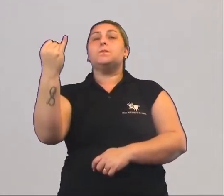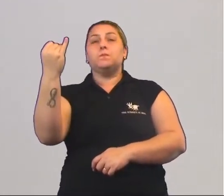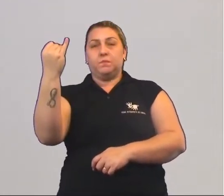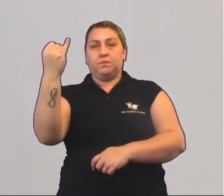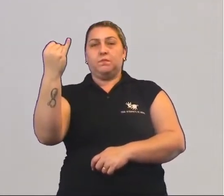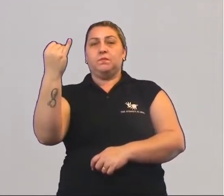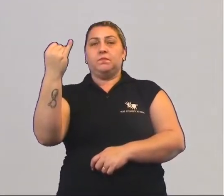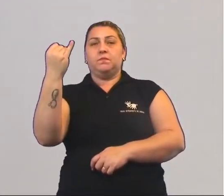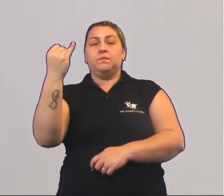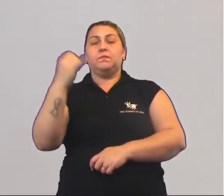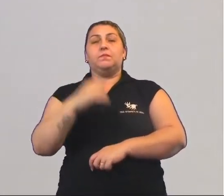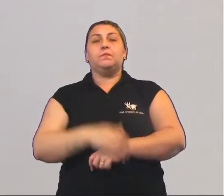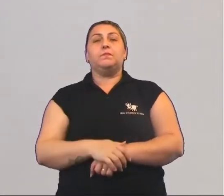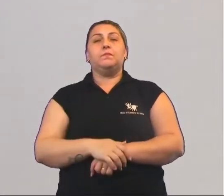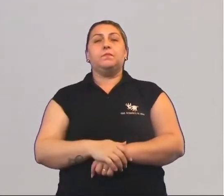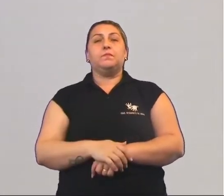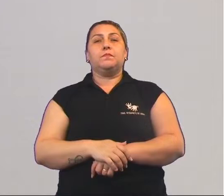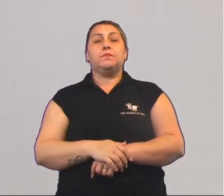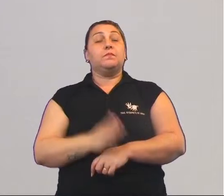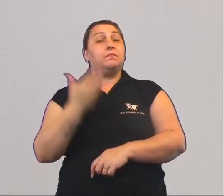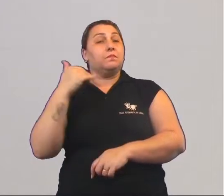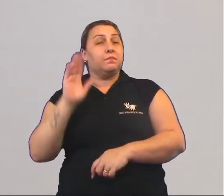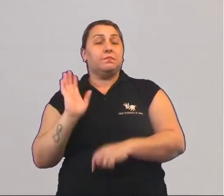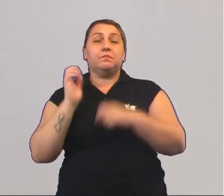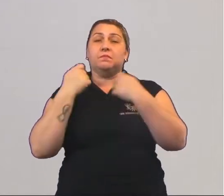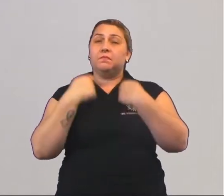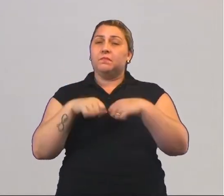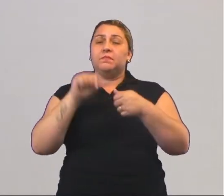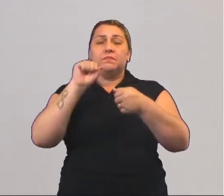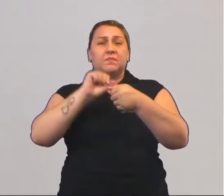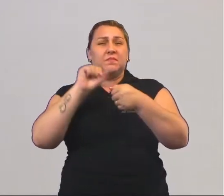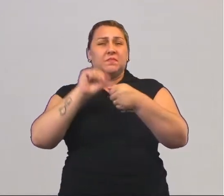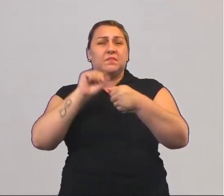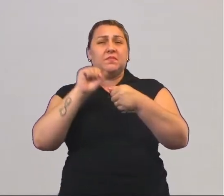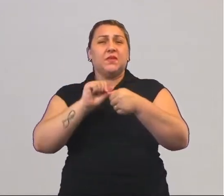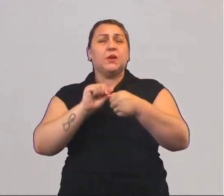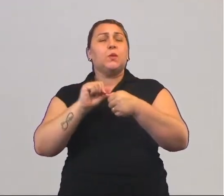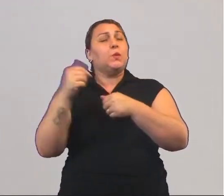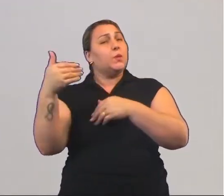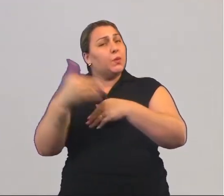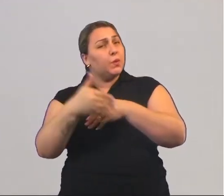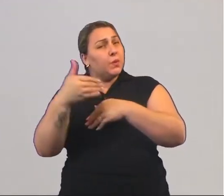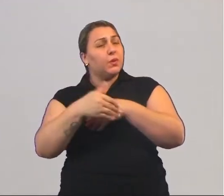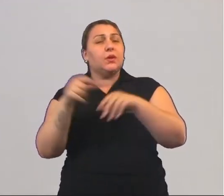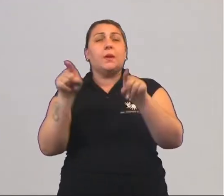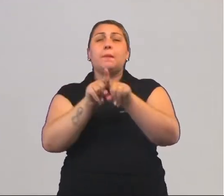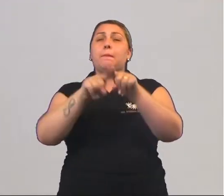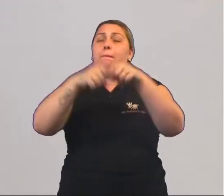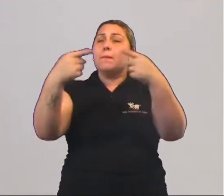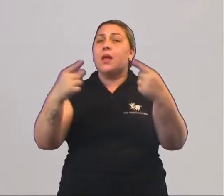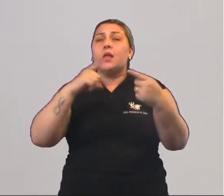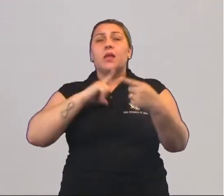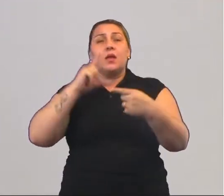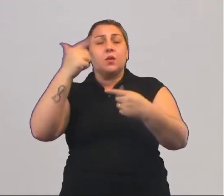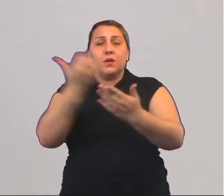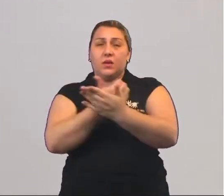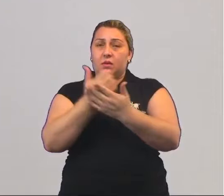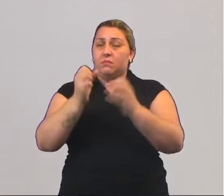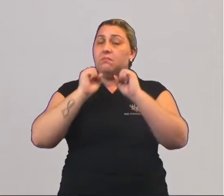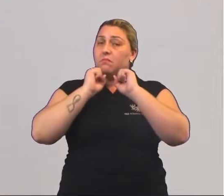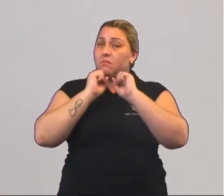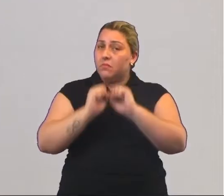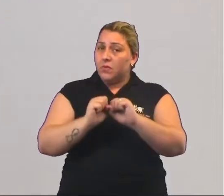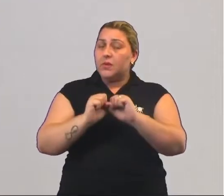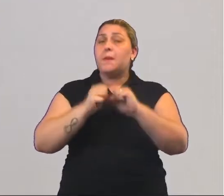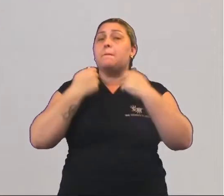necessária e é fundamental. E mais, precisa ser realizada regularmente. Mas existe uma outra ação que nós